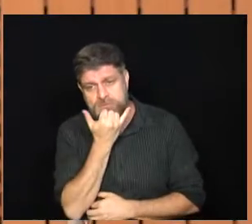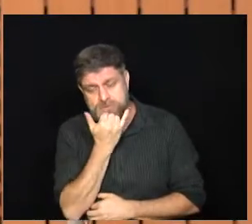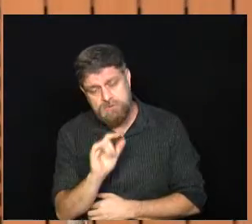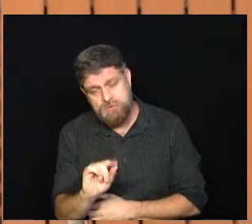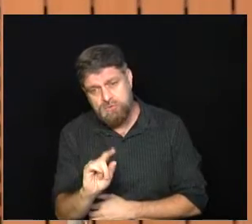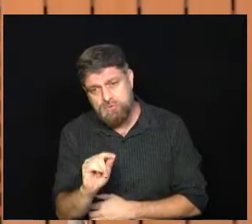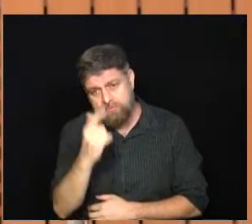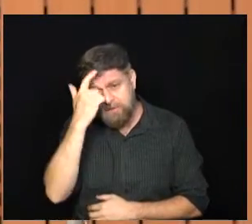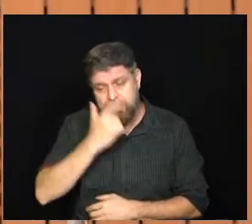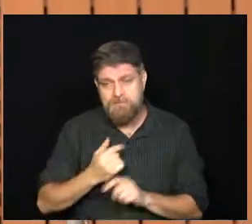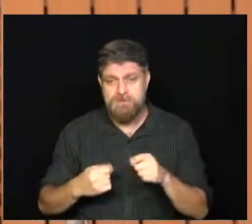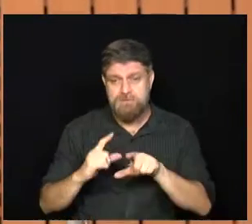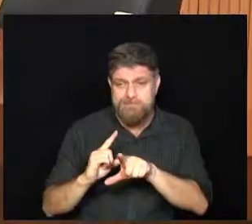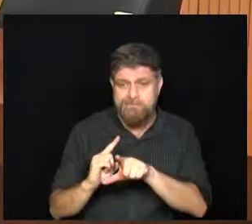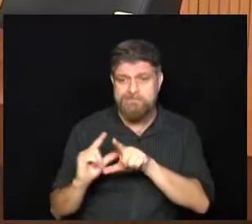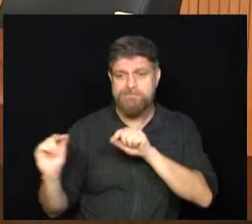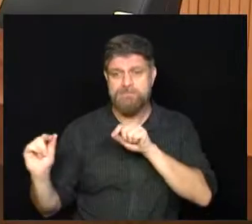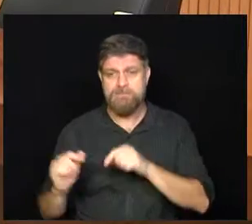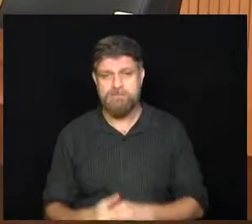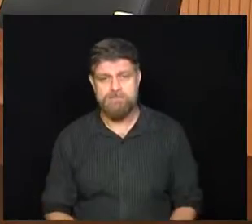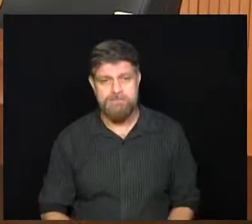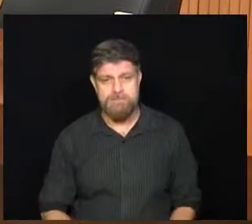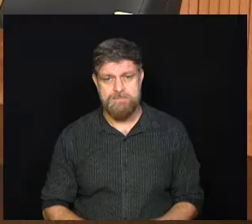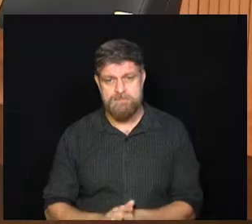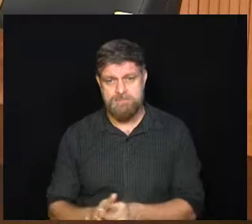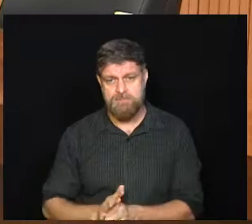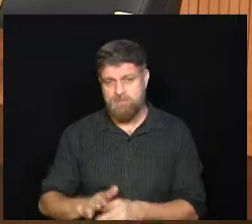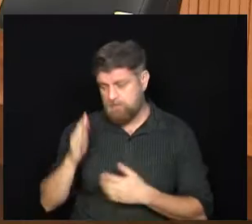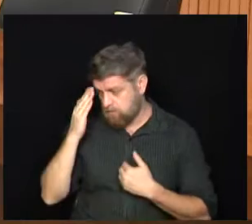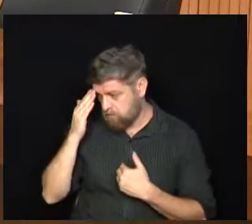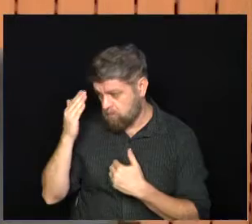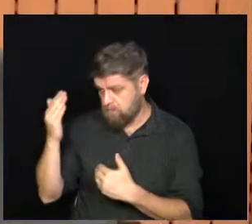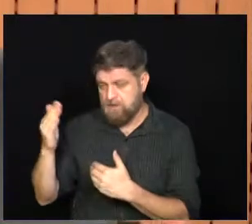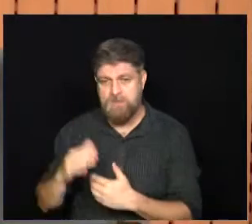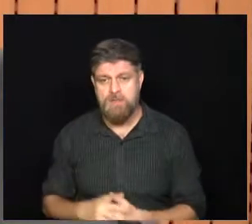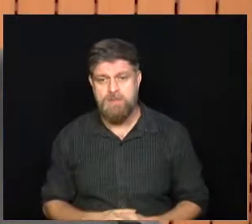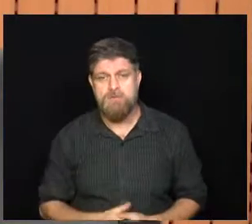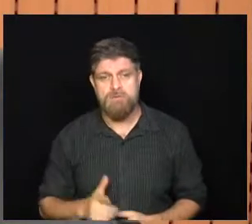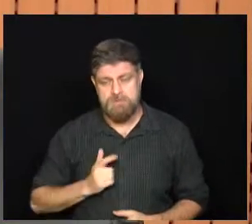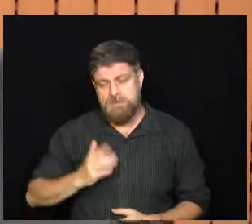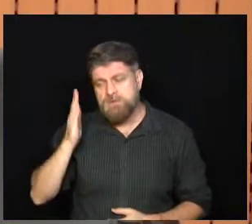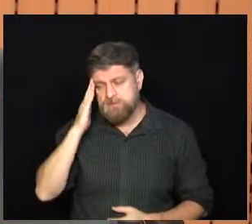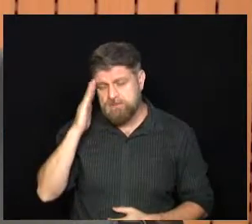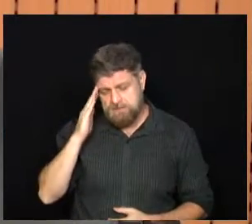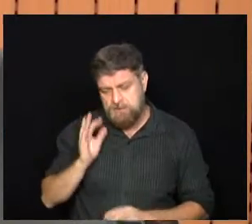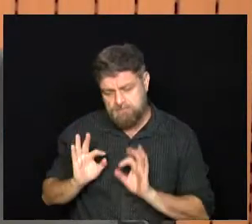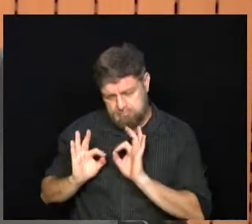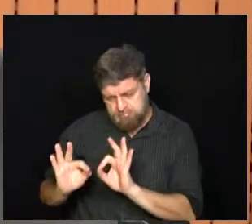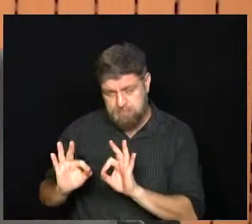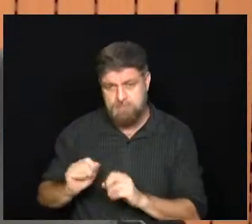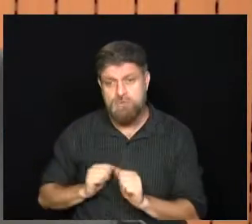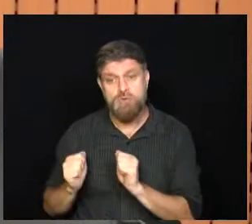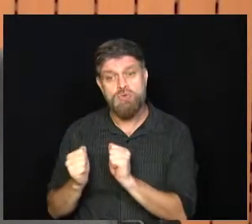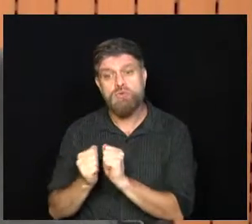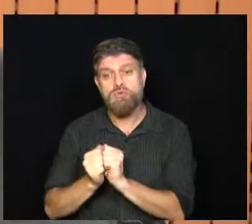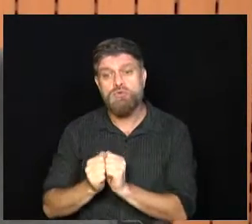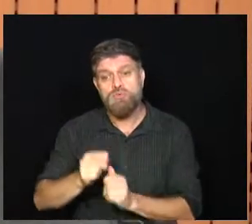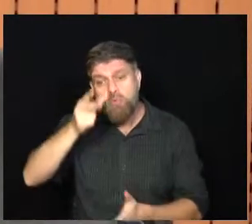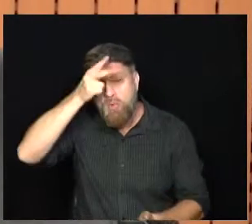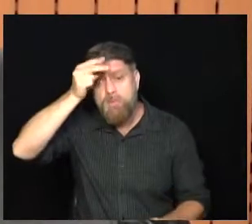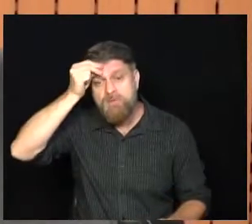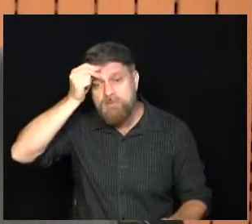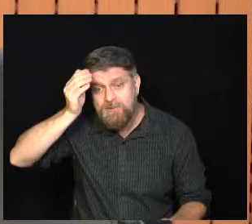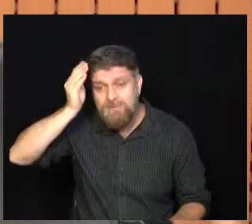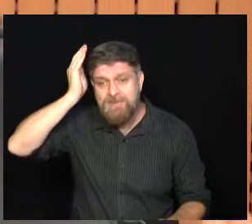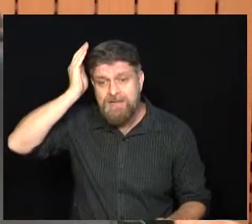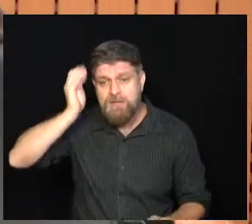para me ausentar. Obrigado, secretário. É por um motivo muito mais do que justo, que o senhor está com o prefeito, e